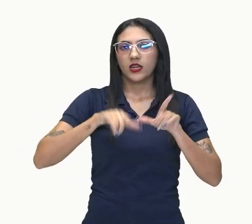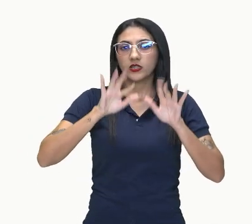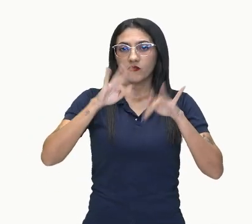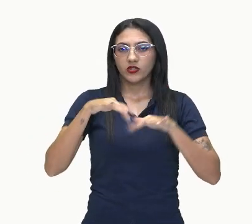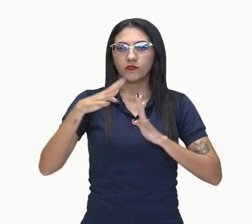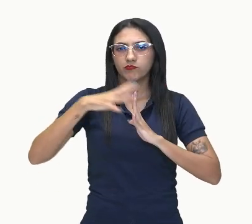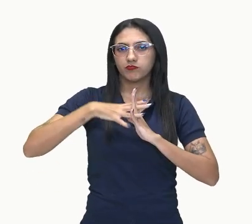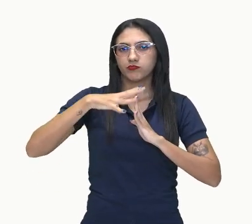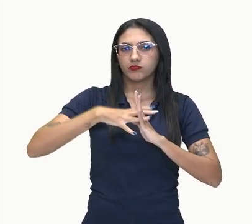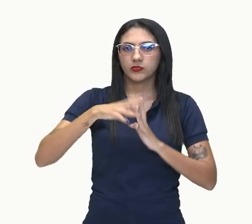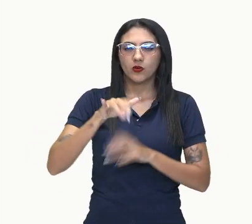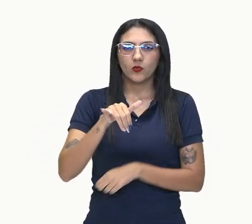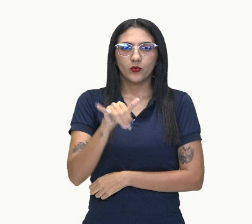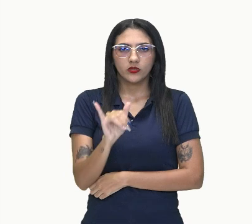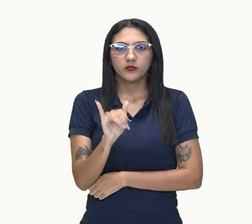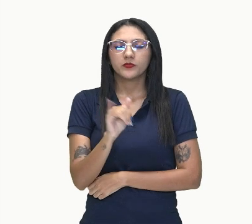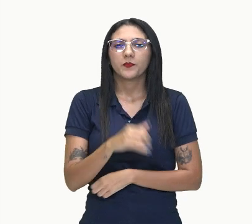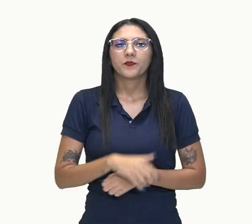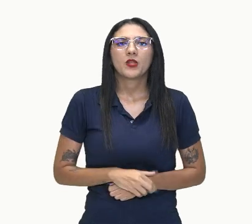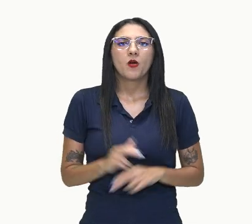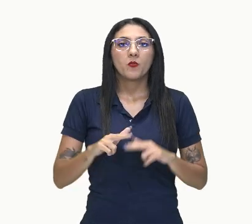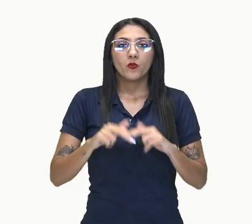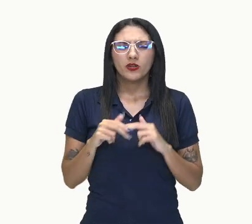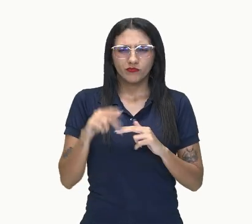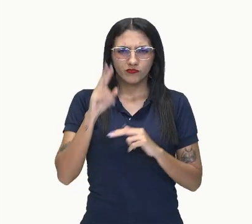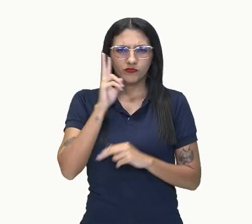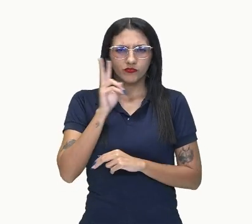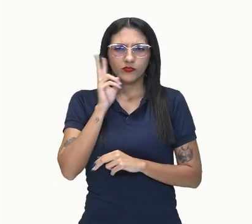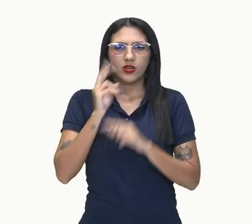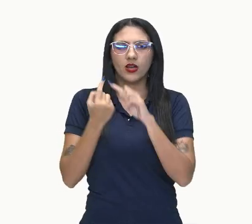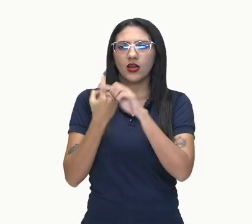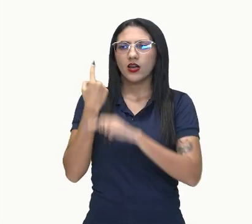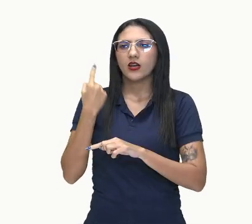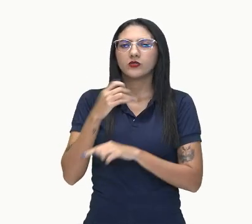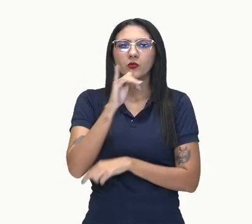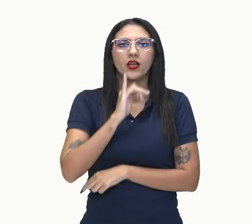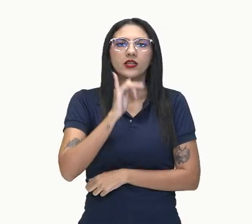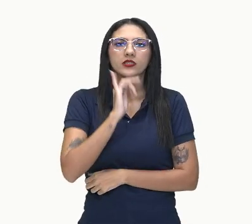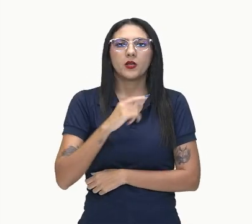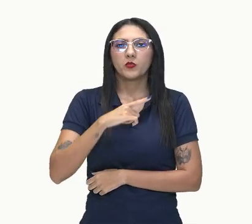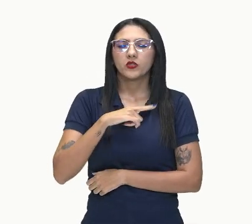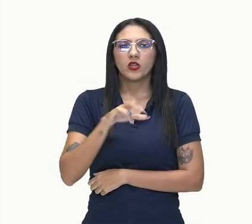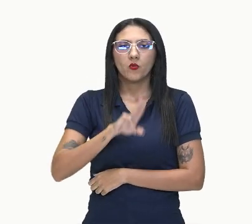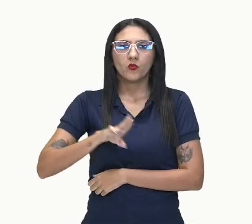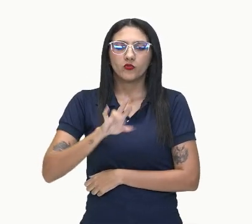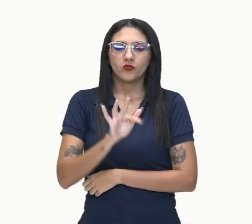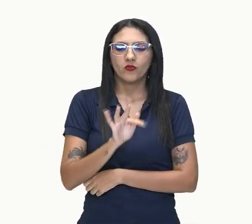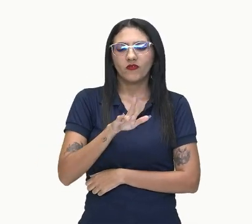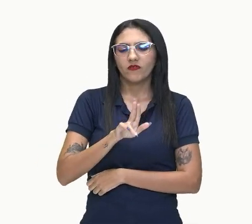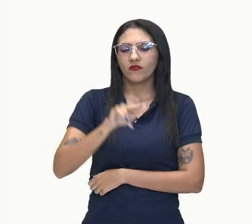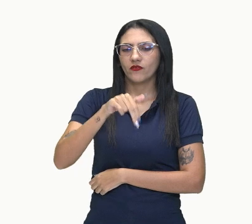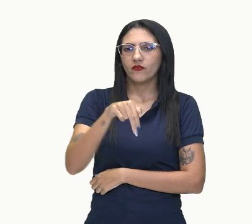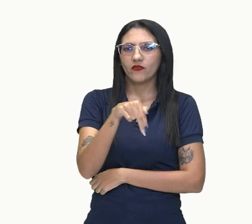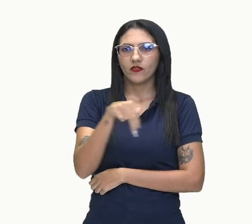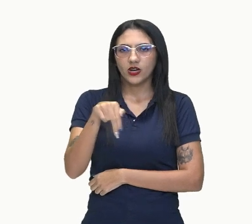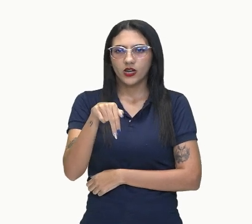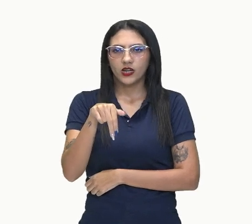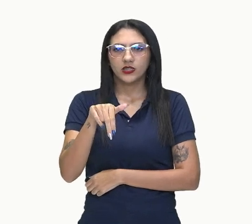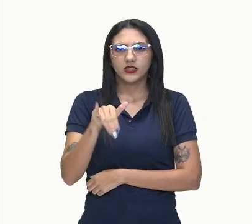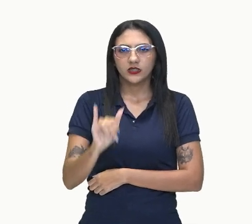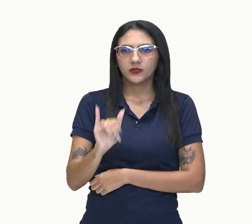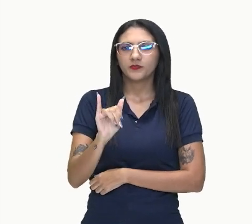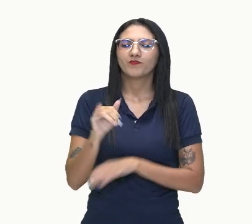exemplo anterior, eu utilizei o adjetivo funny, ok? Que também termina